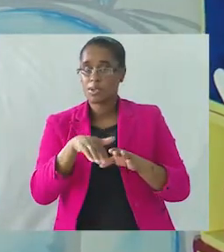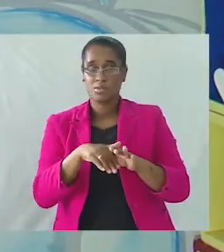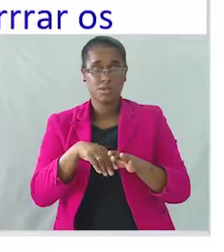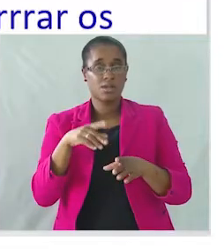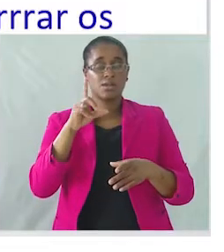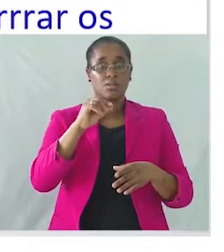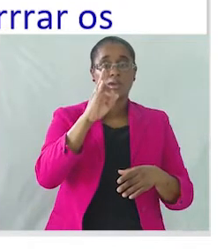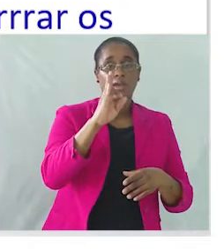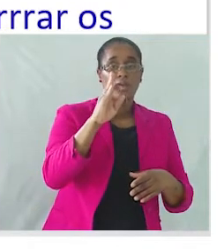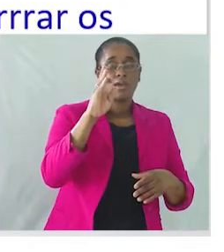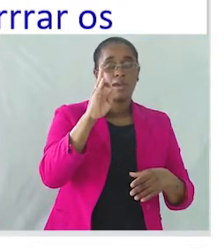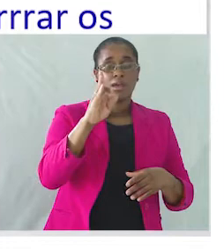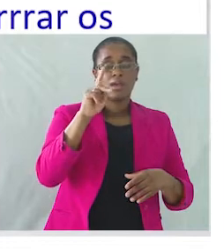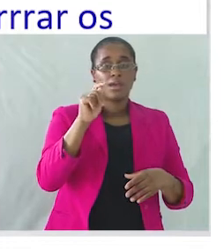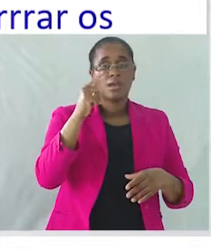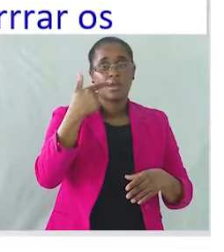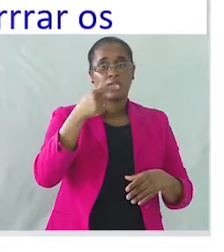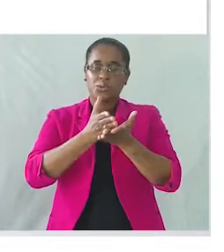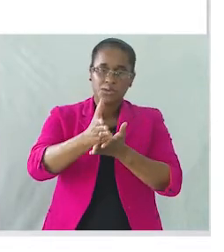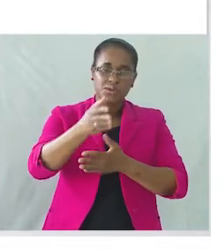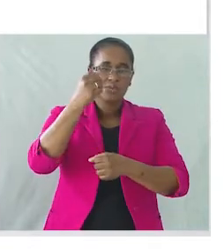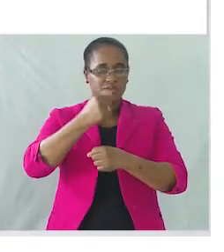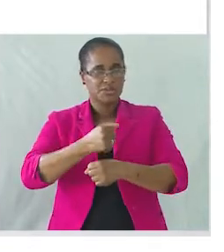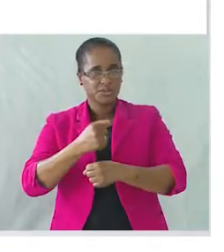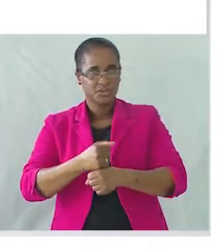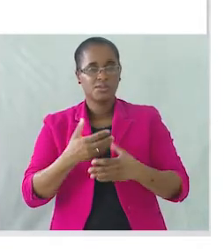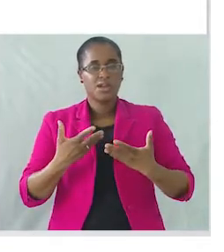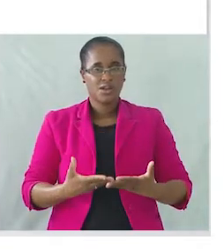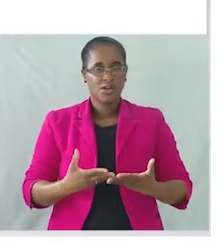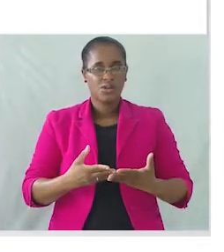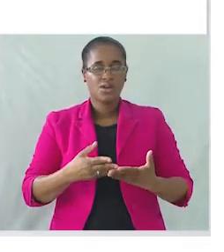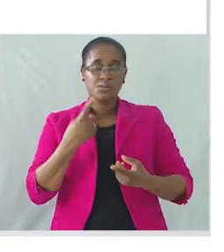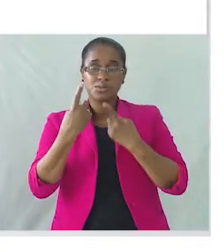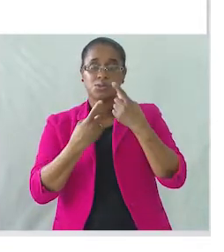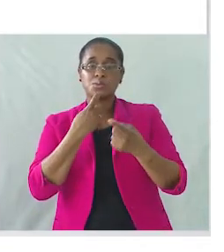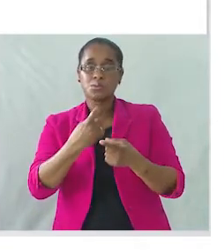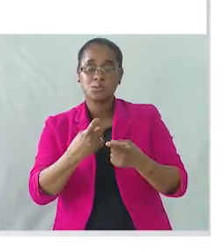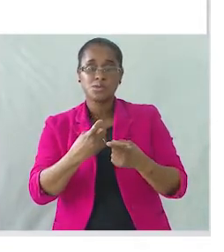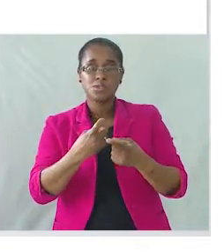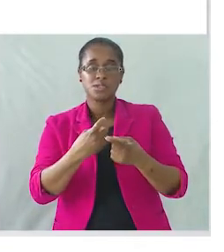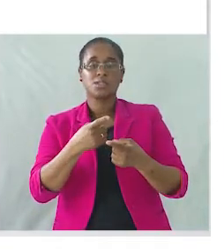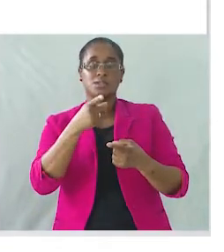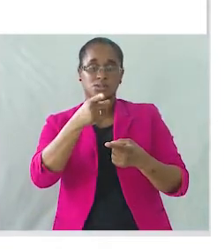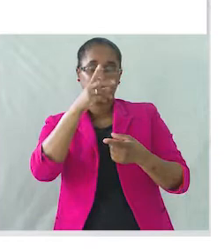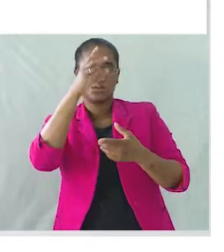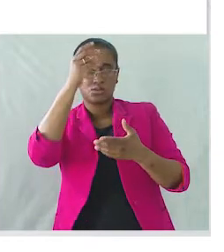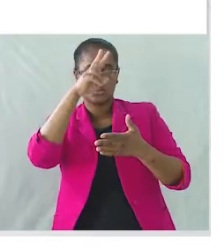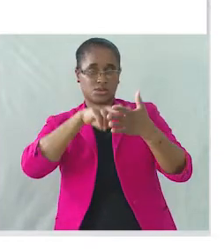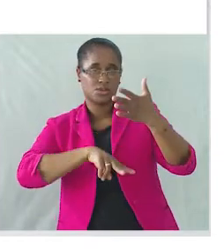heterodiegético quanto à sua relação com a história. Agora, umas perguntas de interpretação do